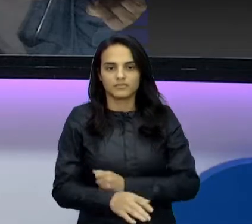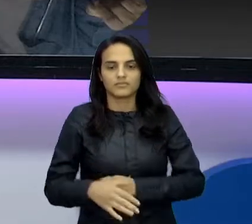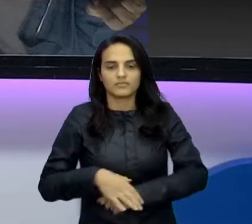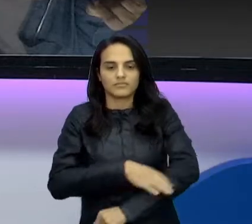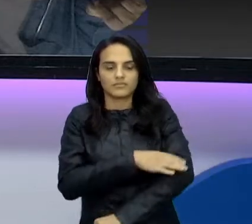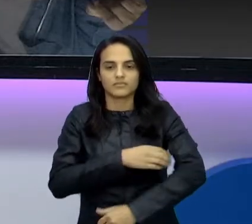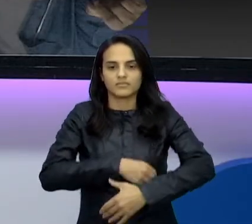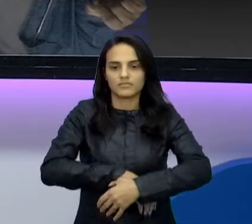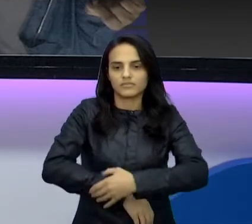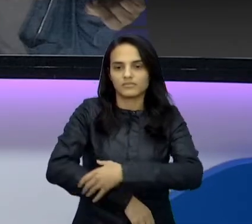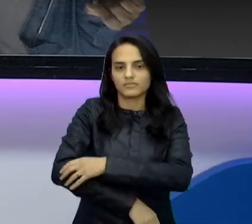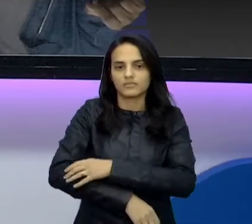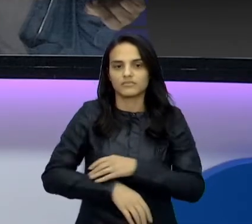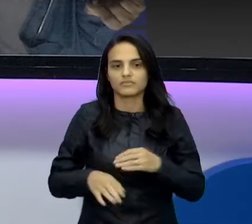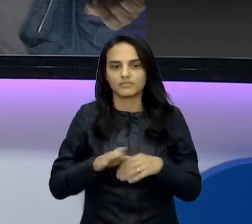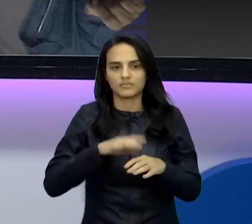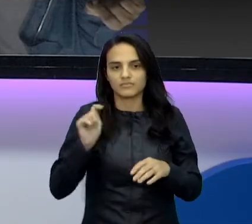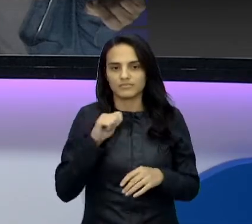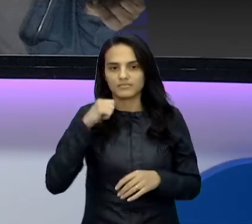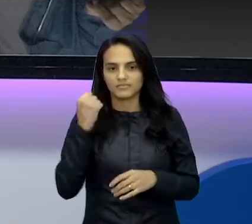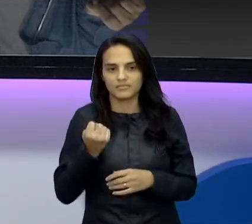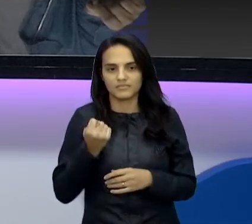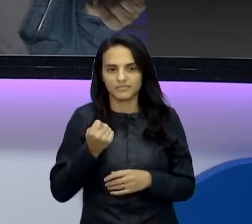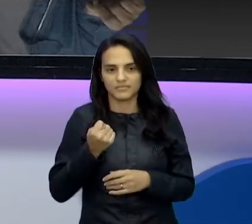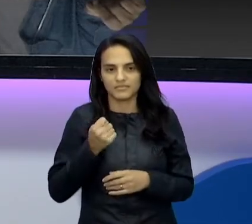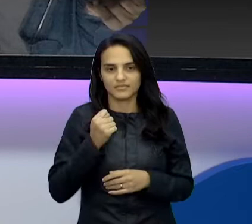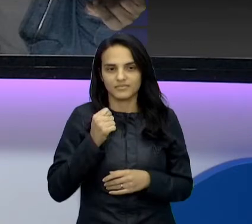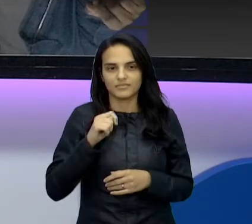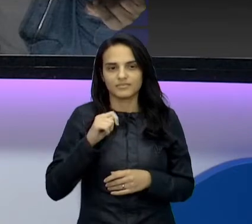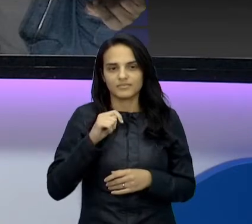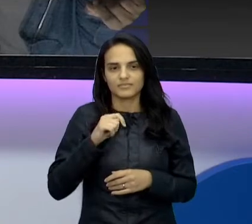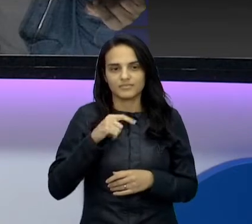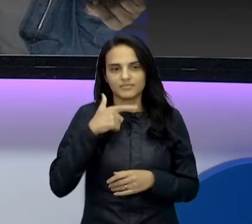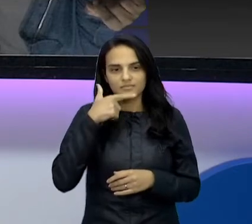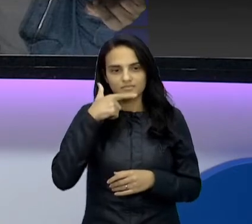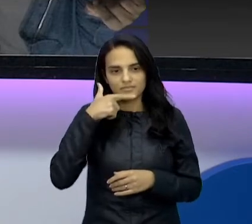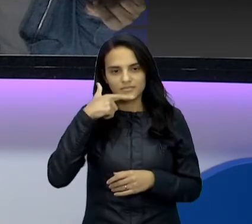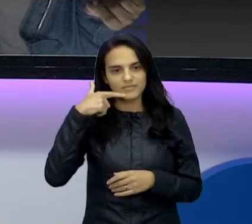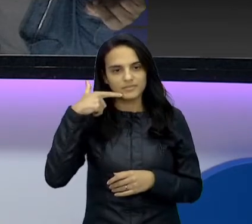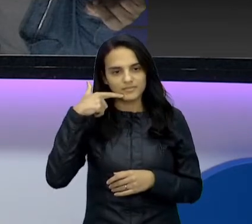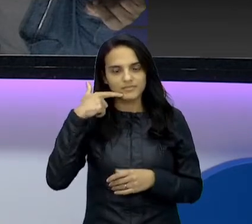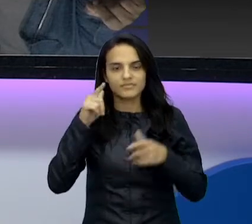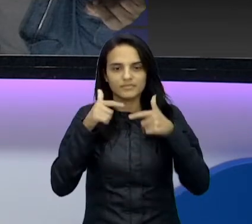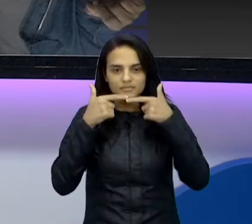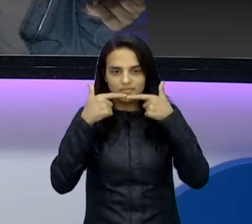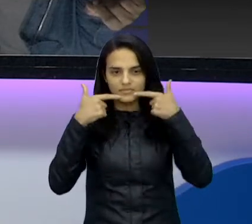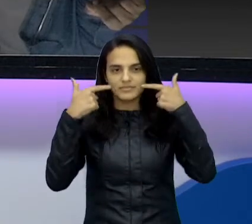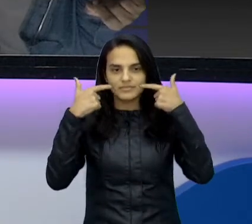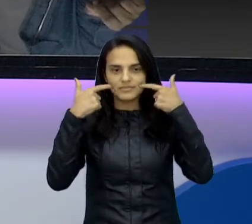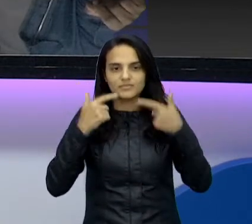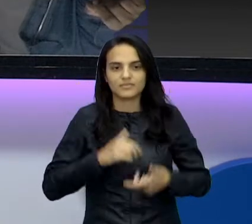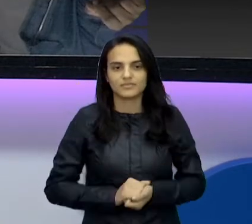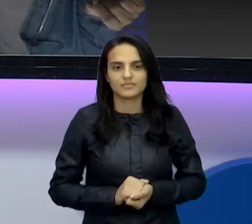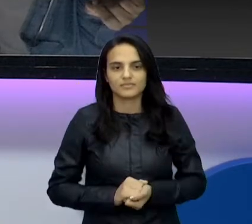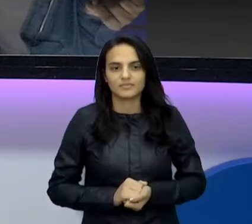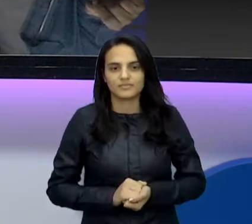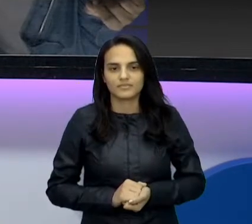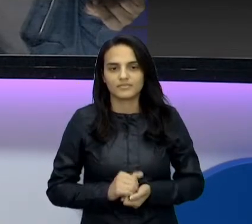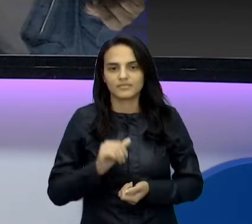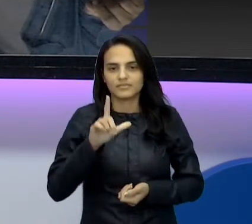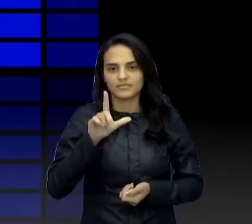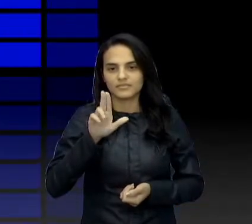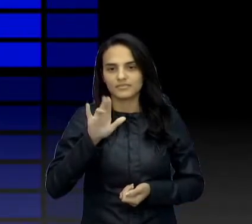bota. Muito bem. Ah, o meu sinal, esqueci. Esse aqui é o meu sinal, referente ao meu sorriso. Show.